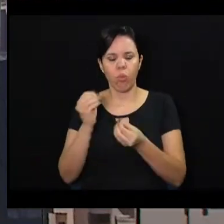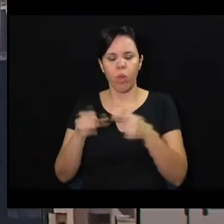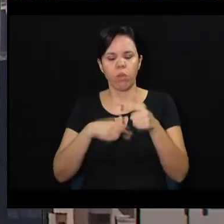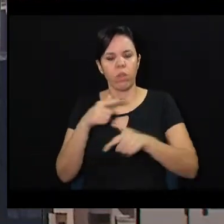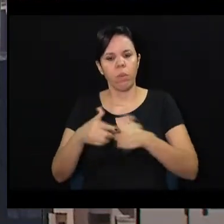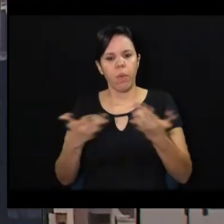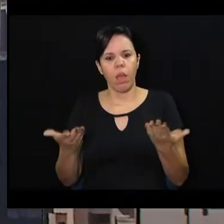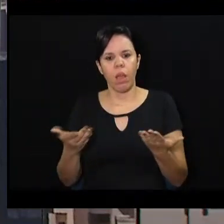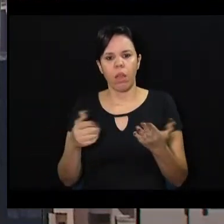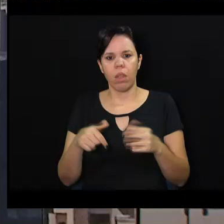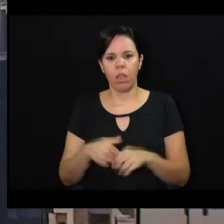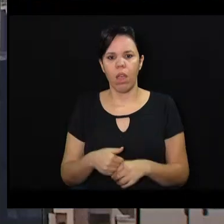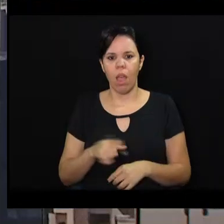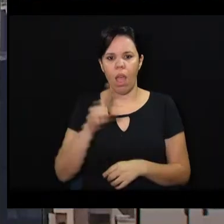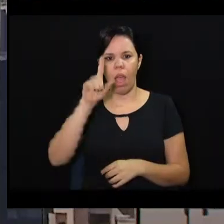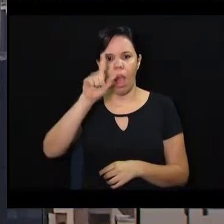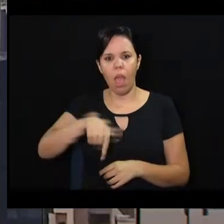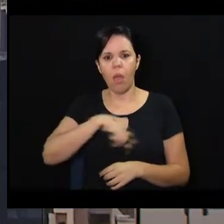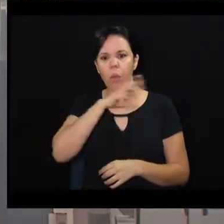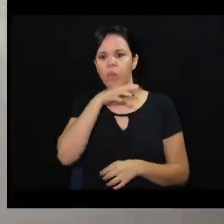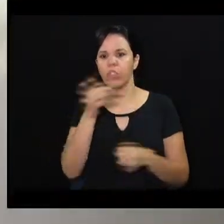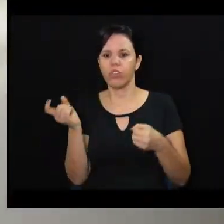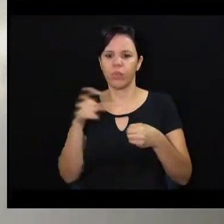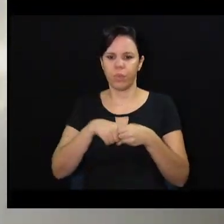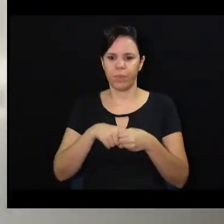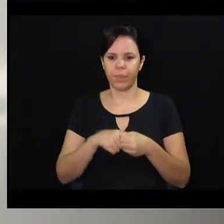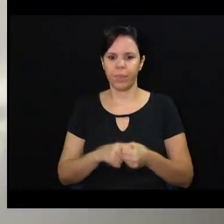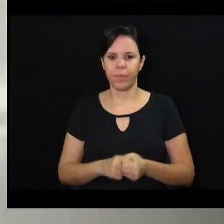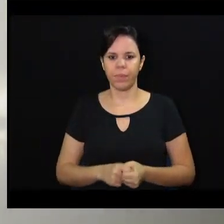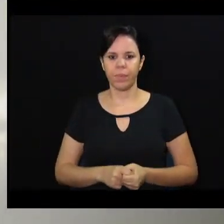no quadro É o Bicho, que está de volta.